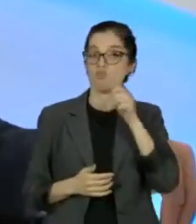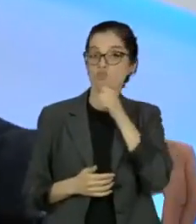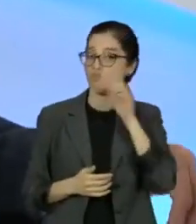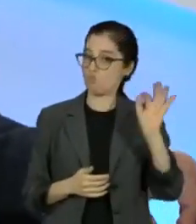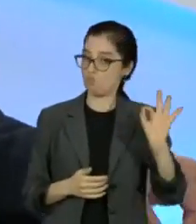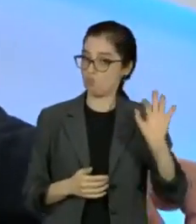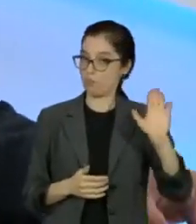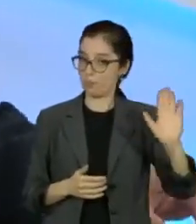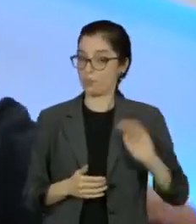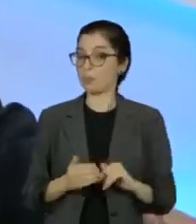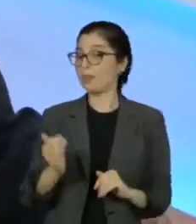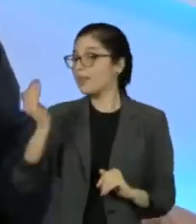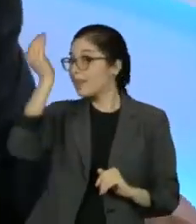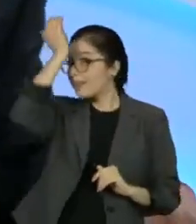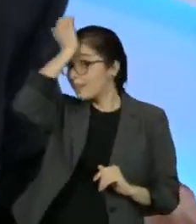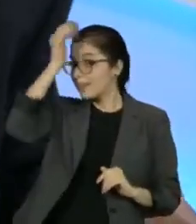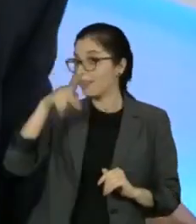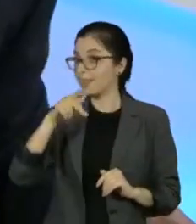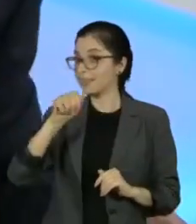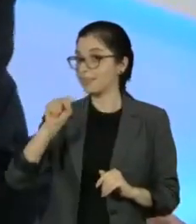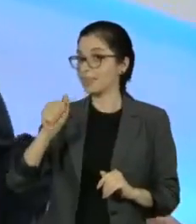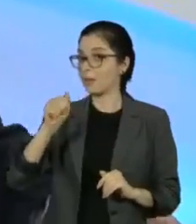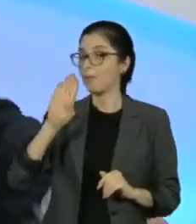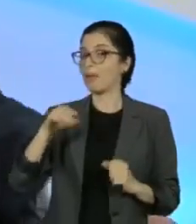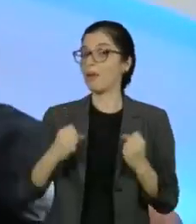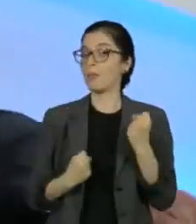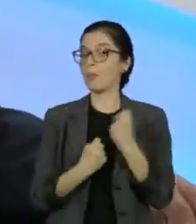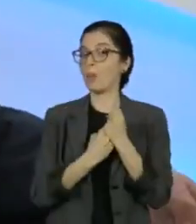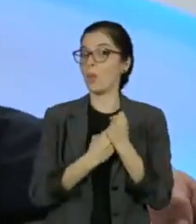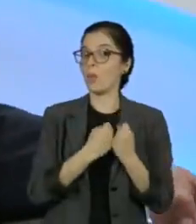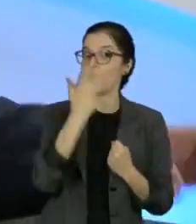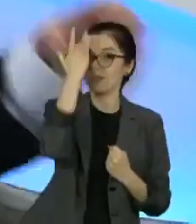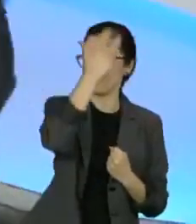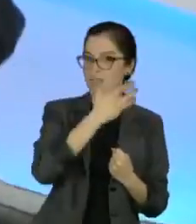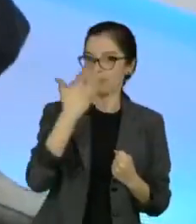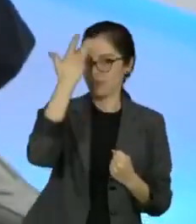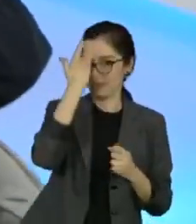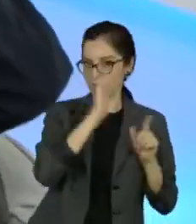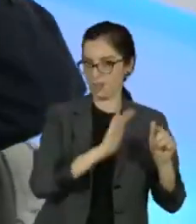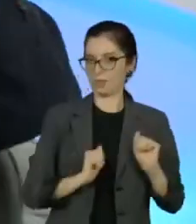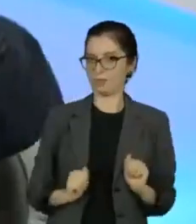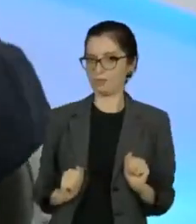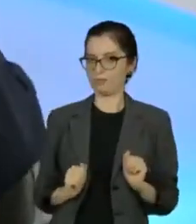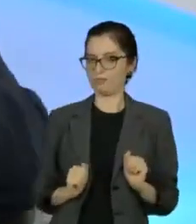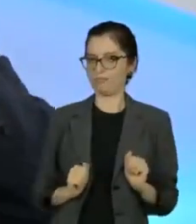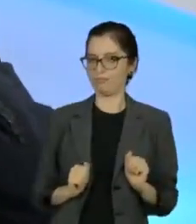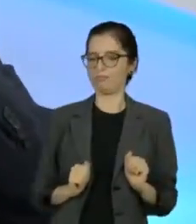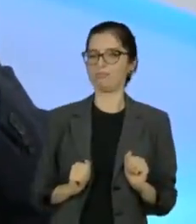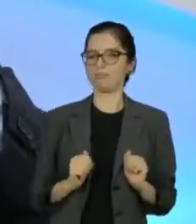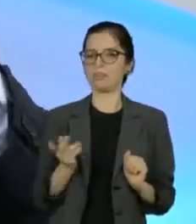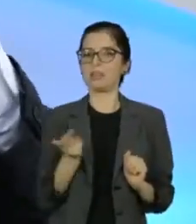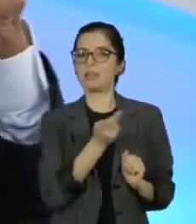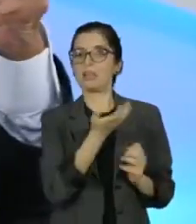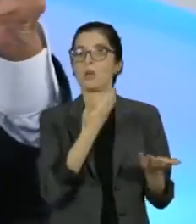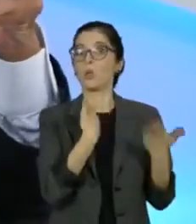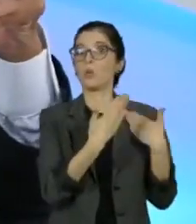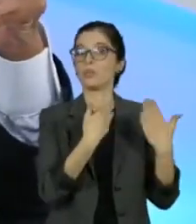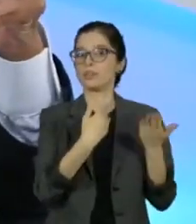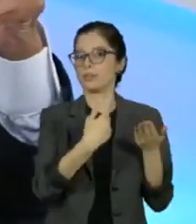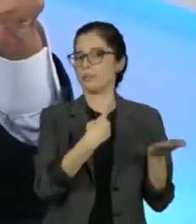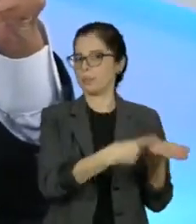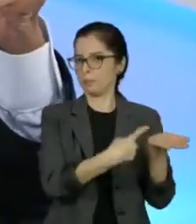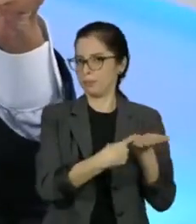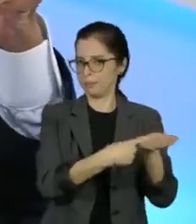queria foi ar e eu Haddad e era poderia apoiar Haddad e que falou com Haddad que não a condição mas que seria